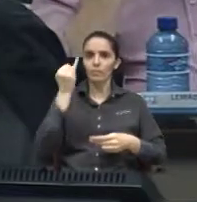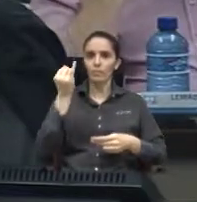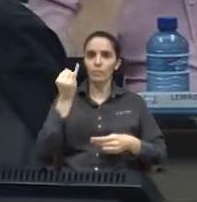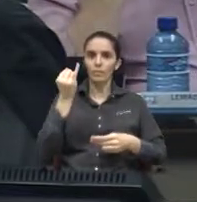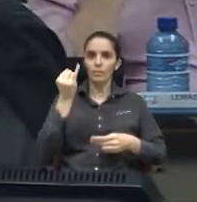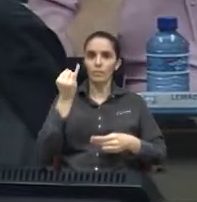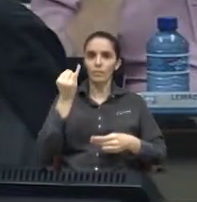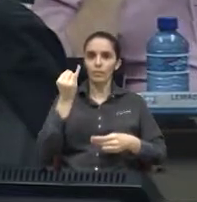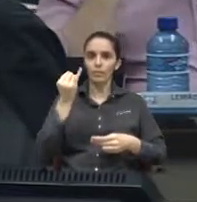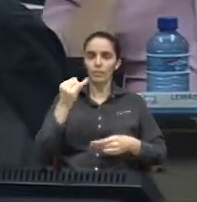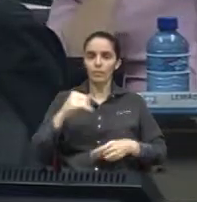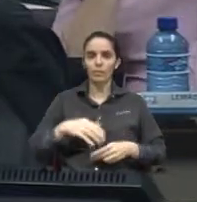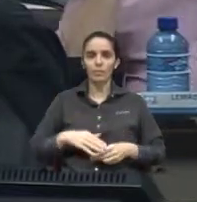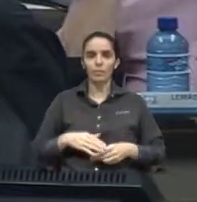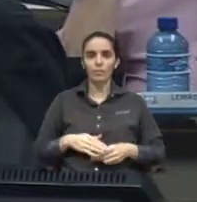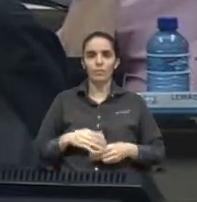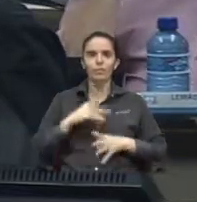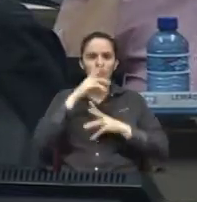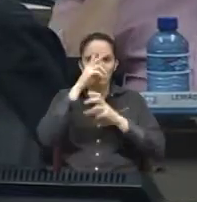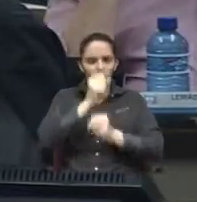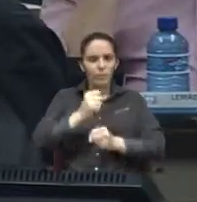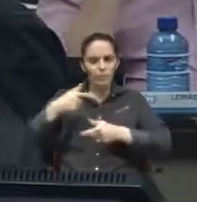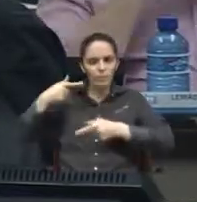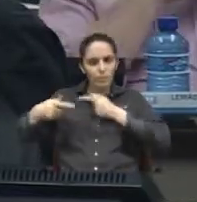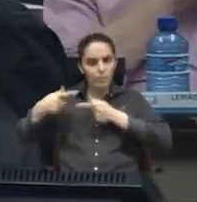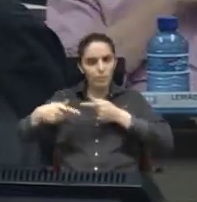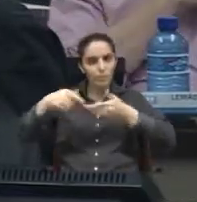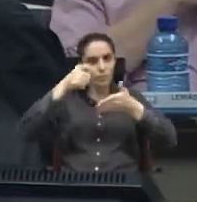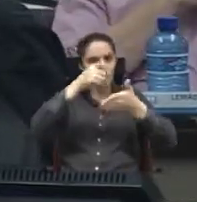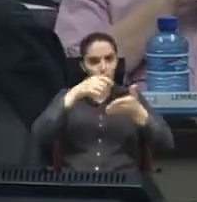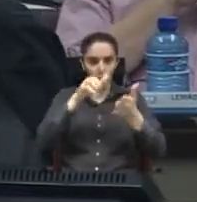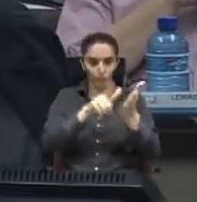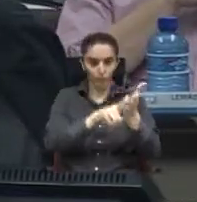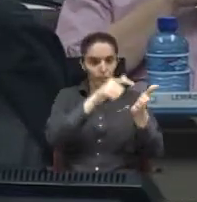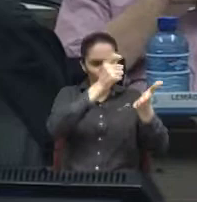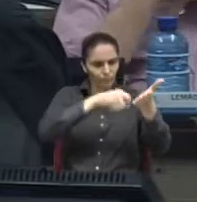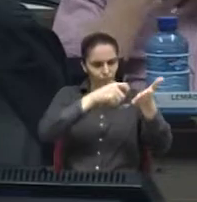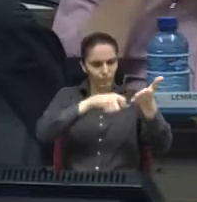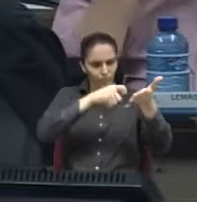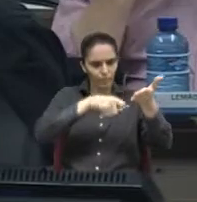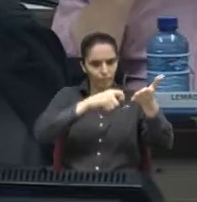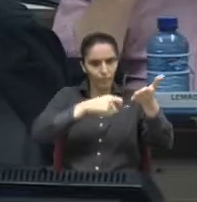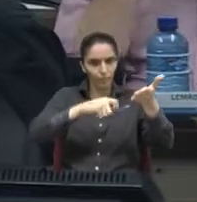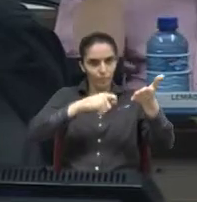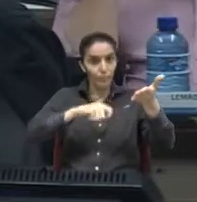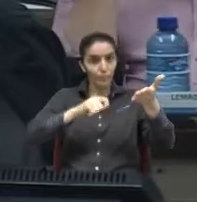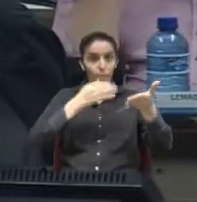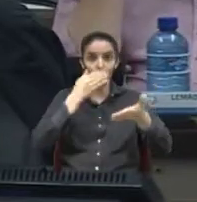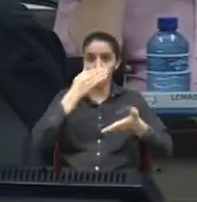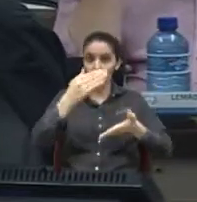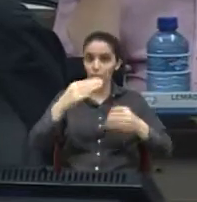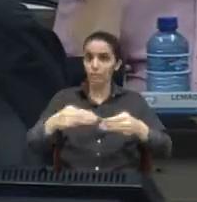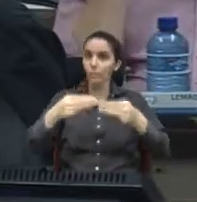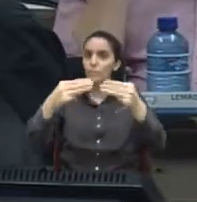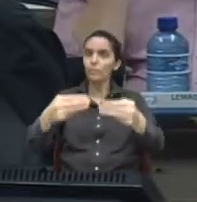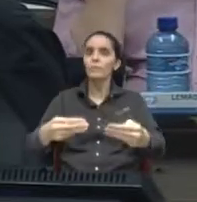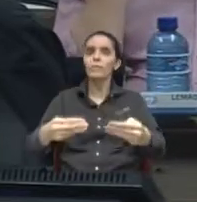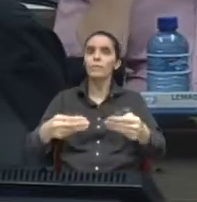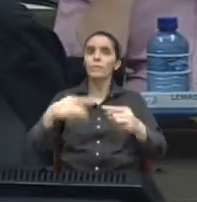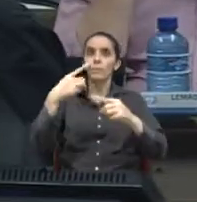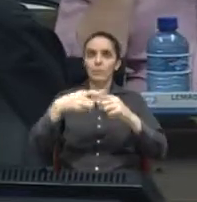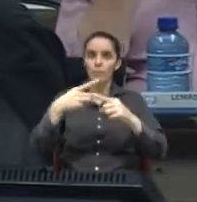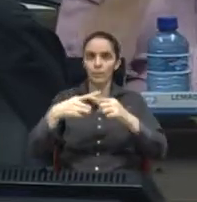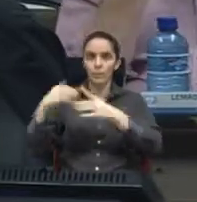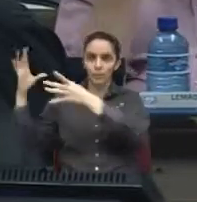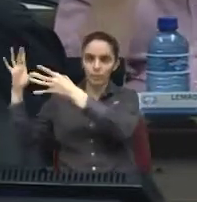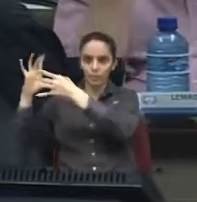força política, a questão do abaixo-assinado e desse pedido ao ministro. Porque o contexto